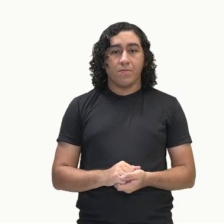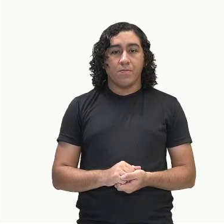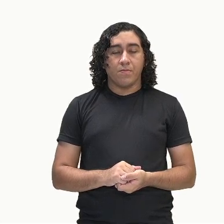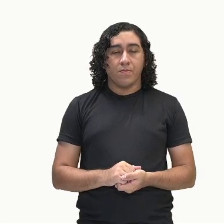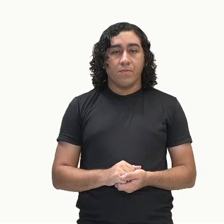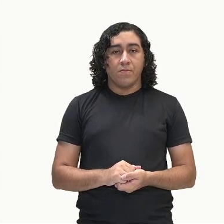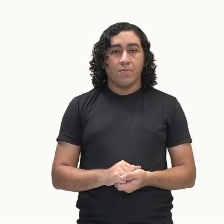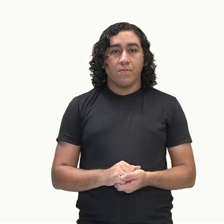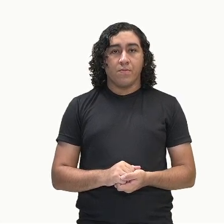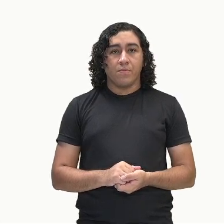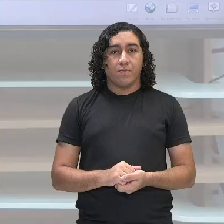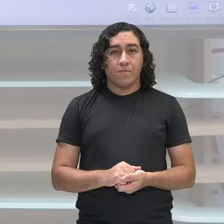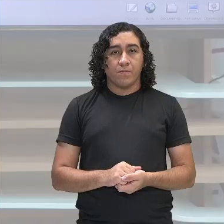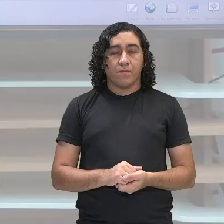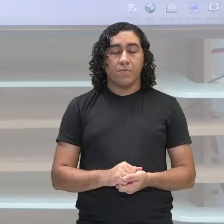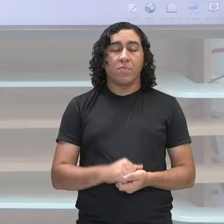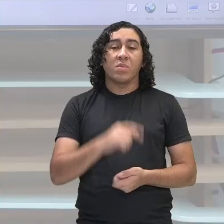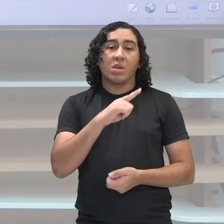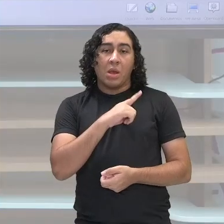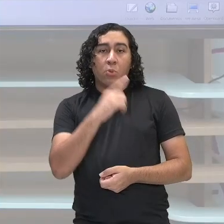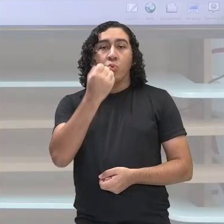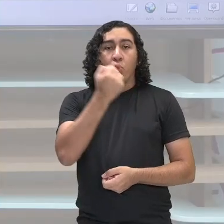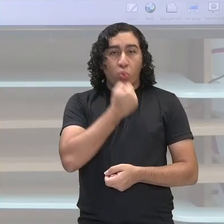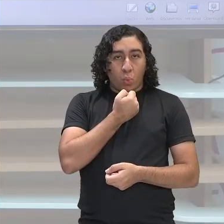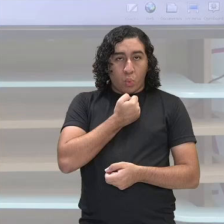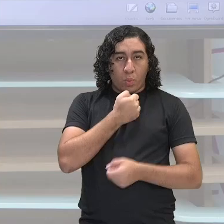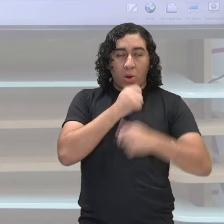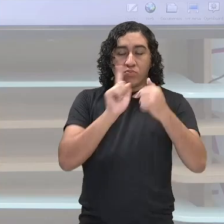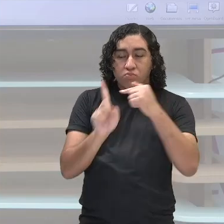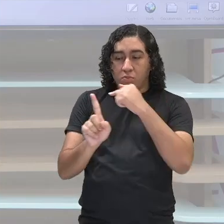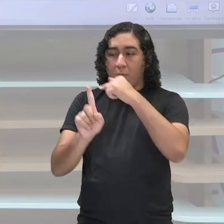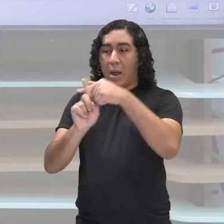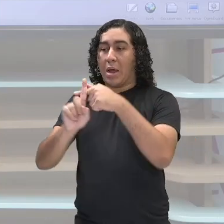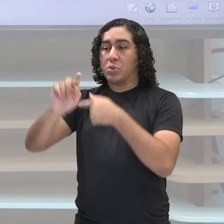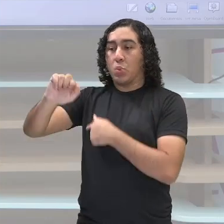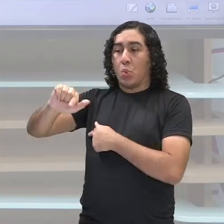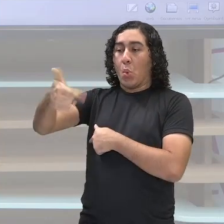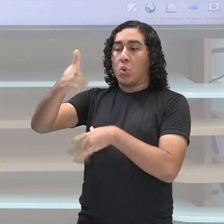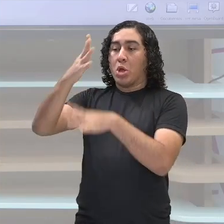essa mesma quantidade que ele chama, né? Que vai ser a razão, tá?